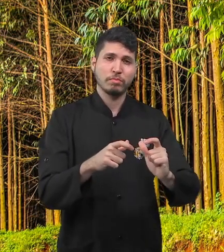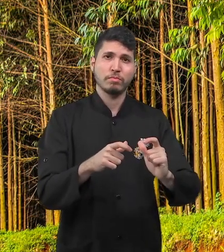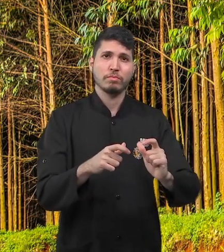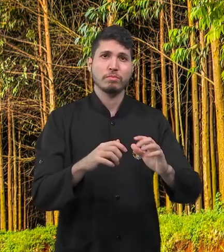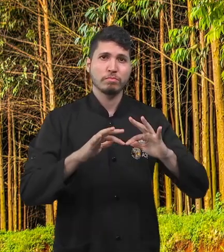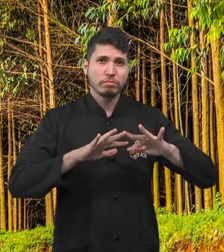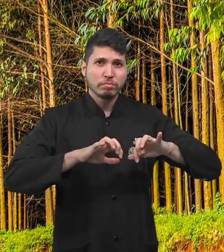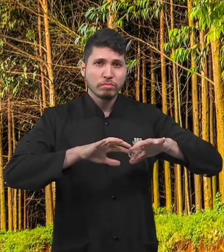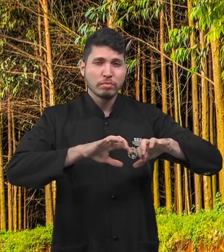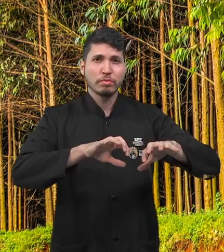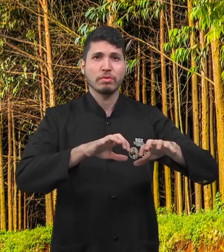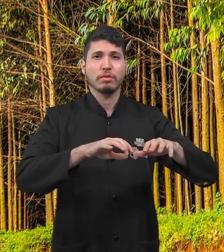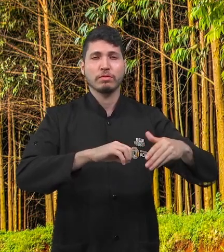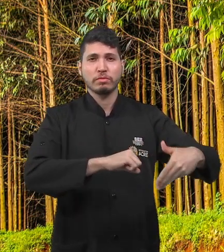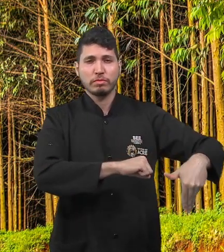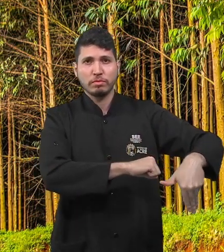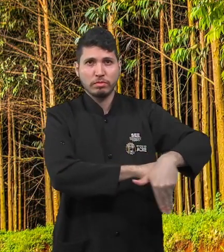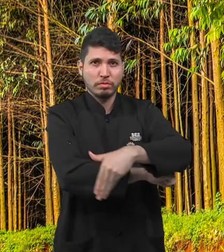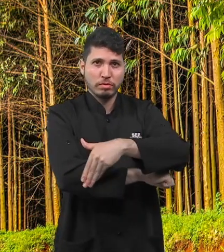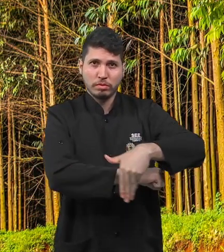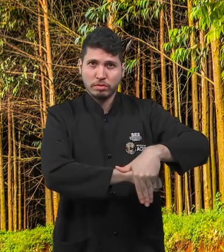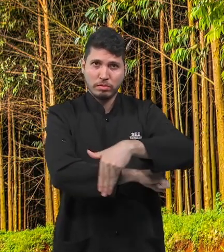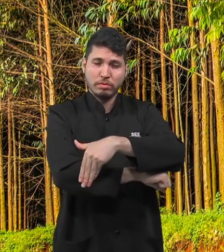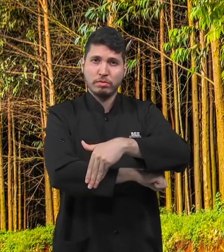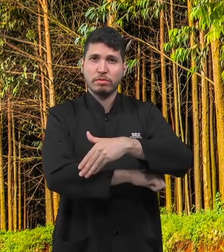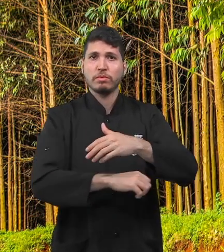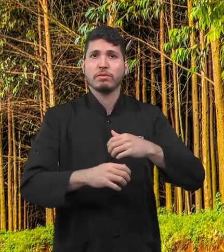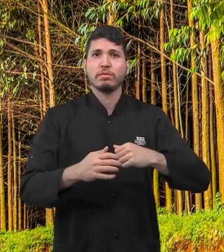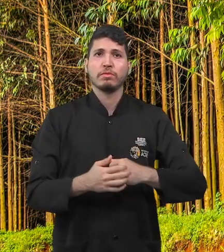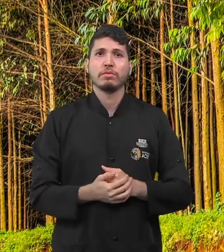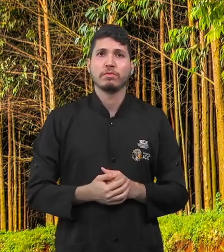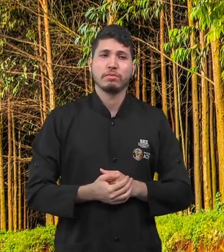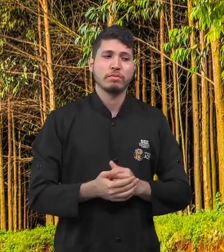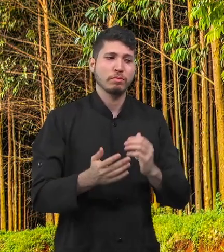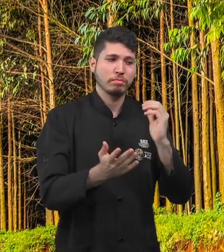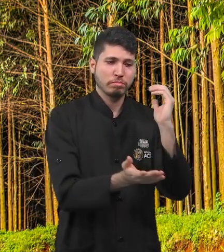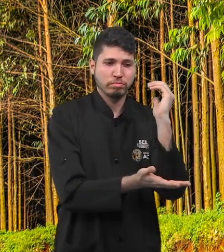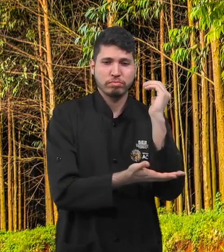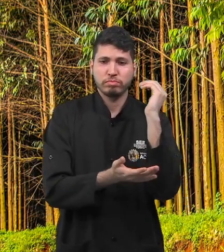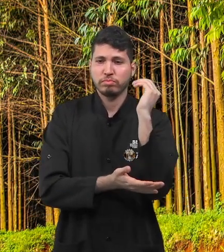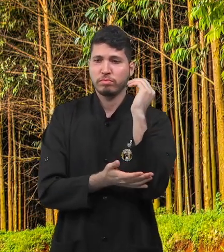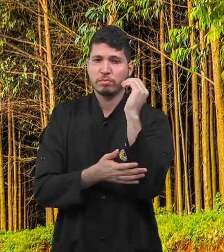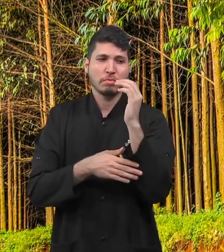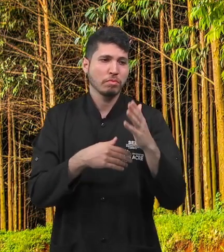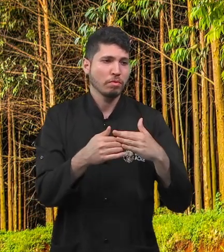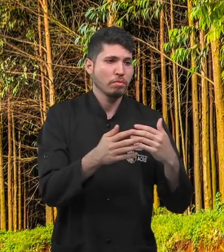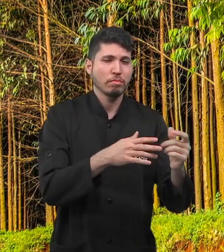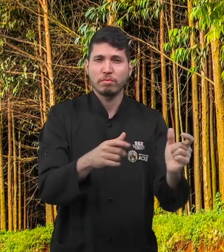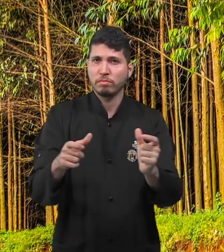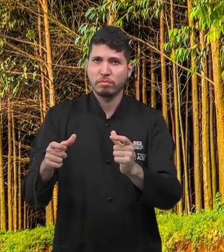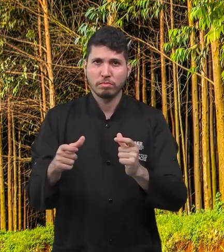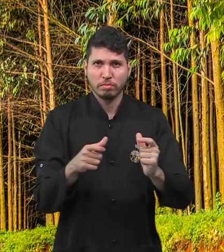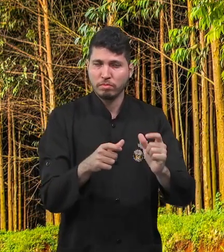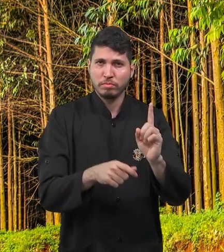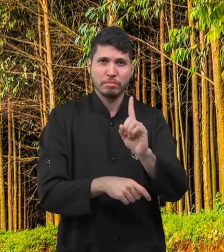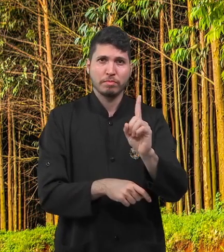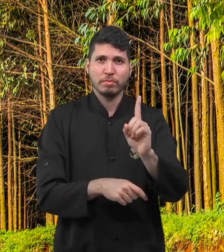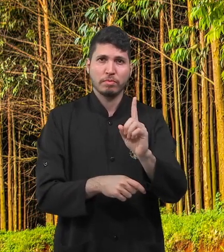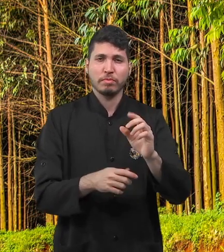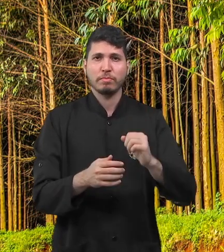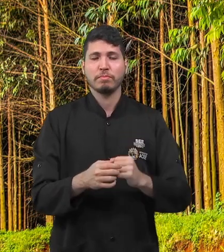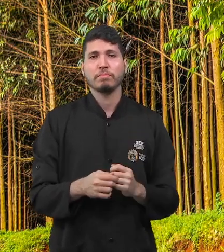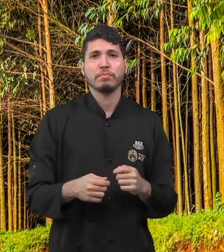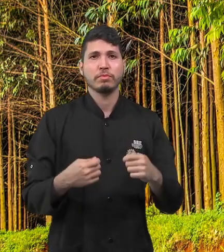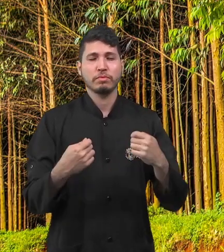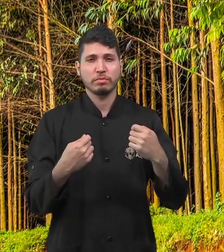estradas primárias. Não é só desmatar no local que você quer, tem que haver uma preparação das